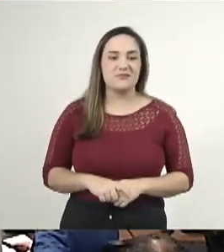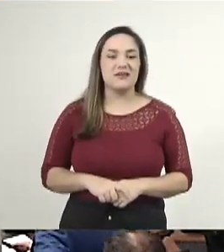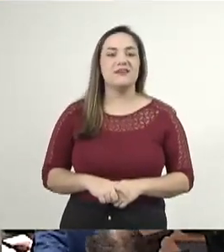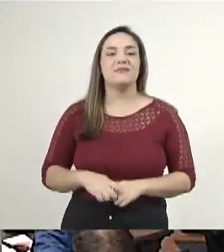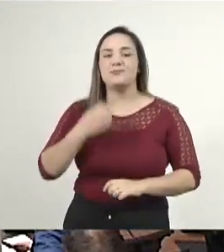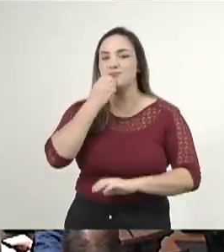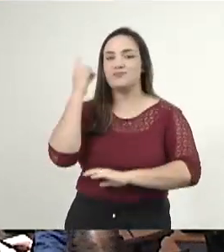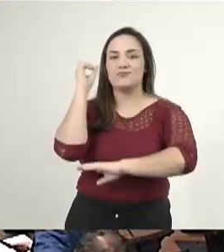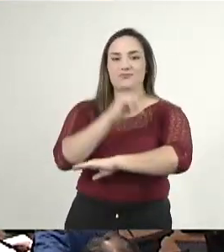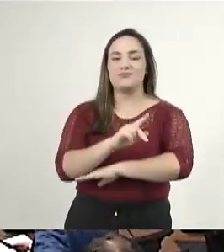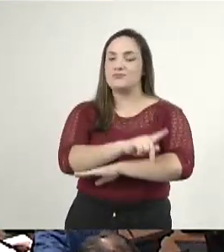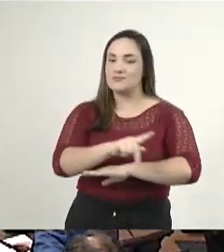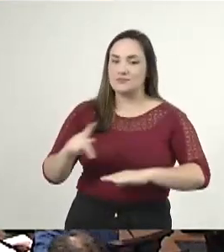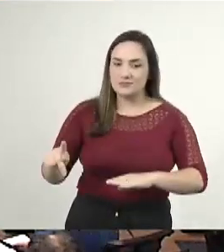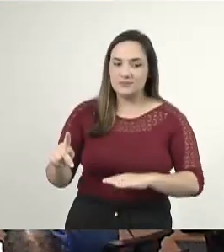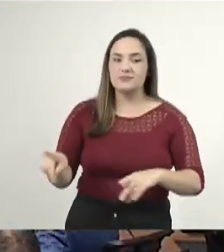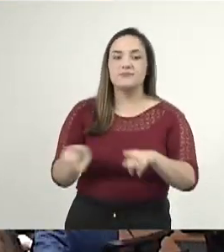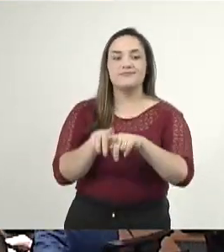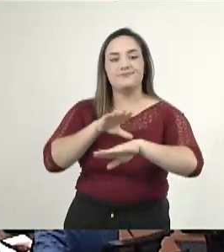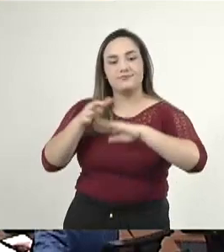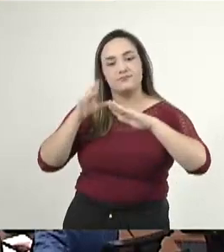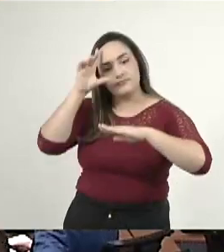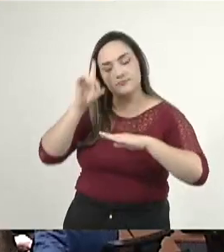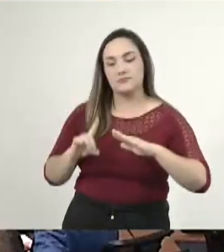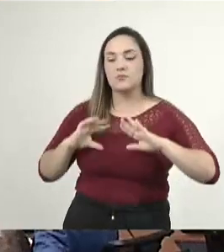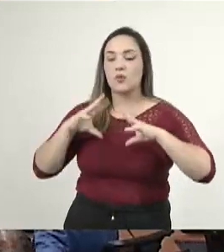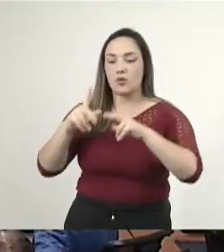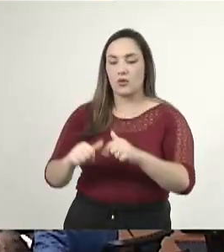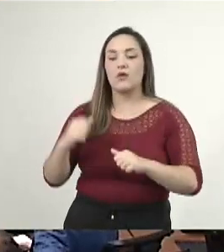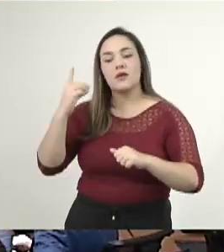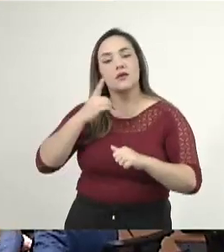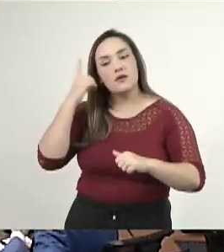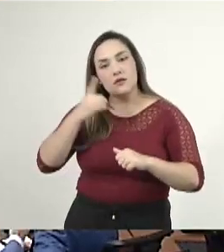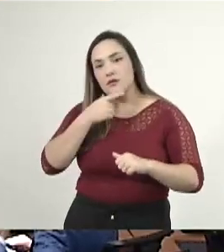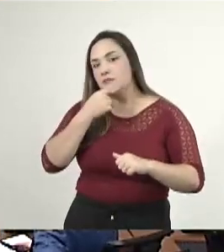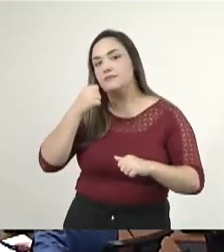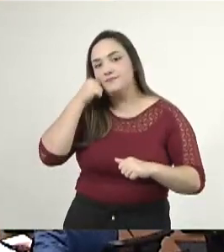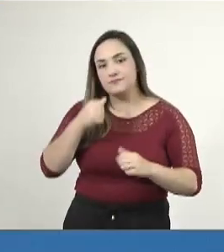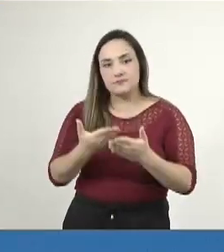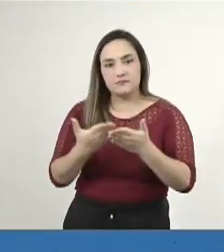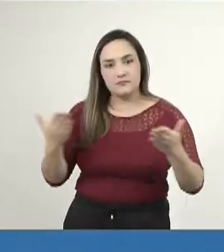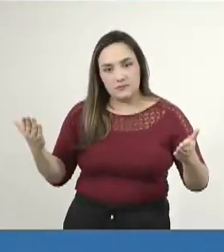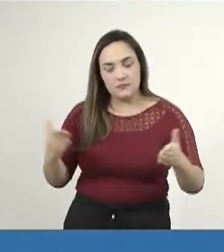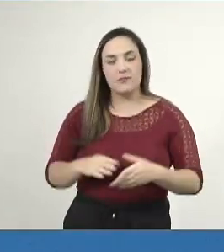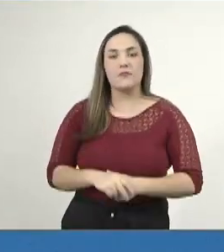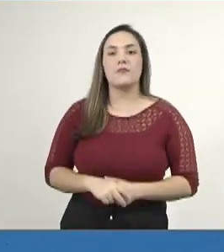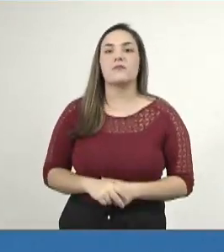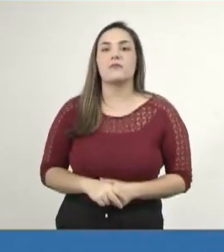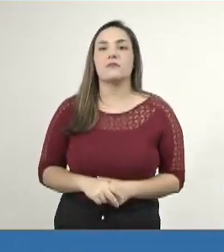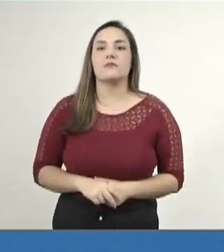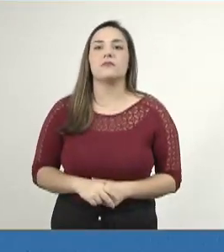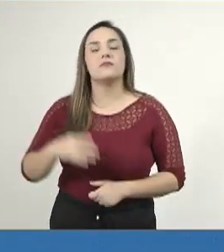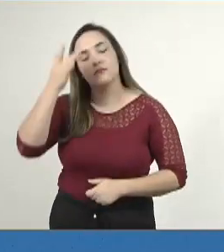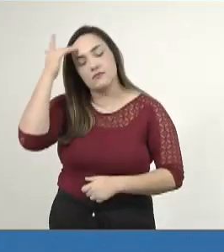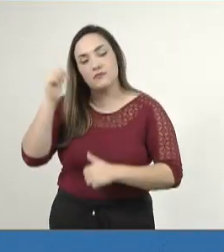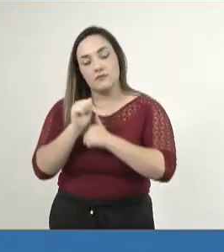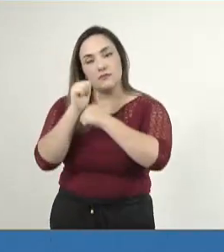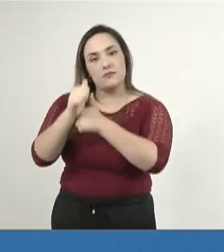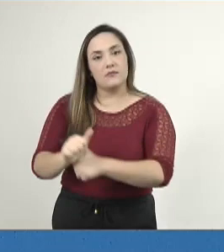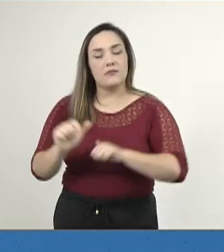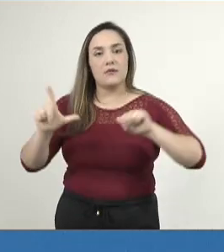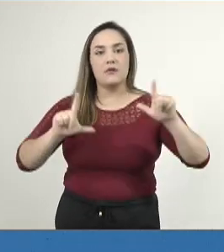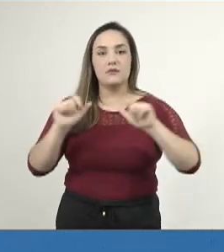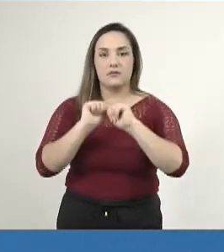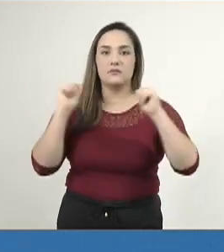Bom dia, senhor presidente, mesa diretora, caros deputados, deputadas, senhoras, senhores, aqueles que nos acompanham pela TV